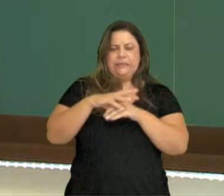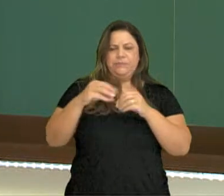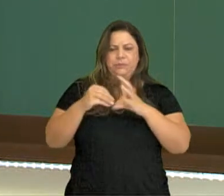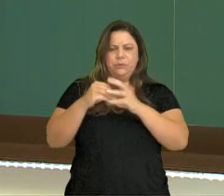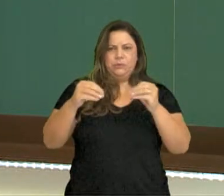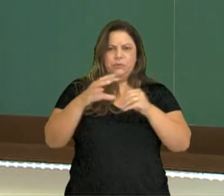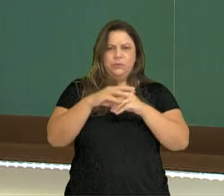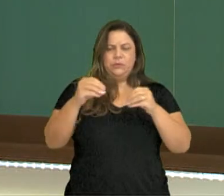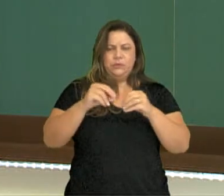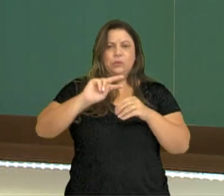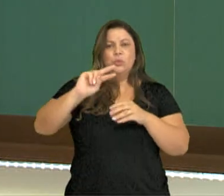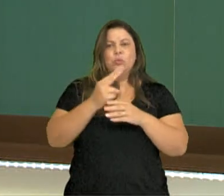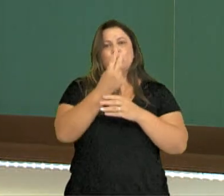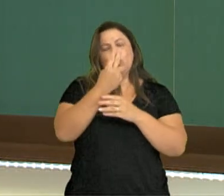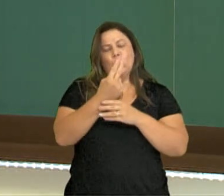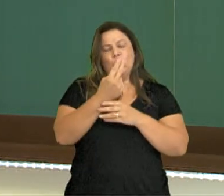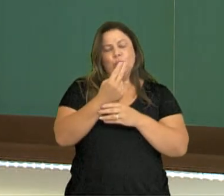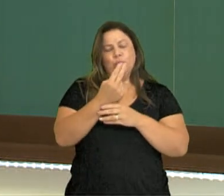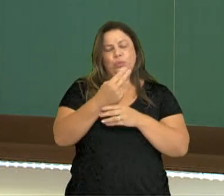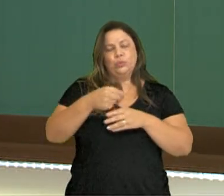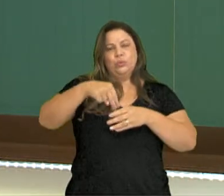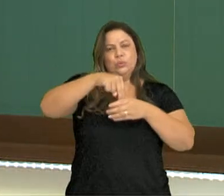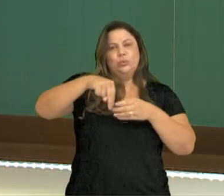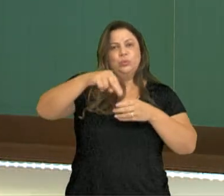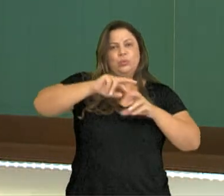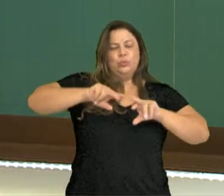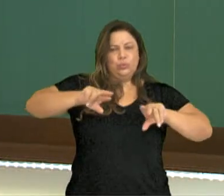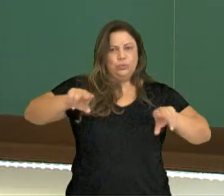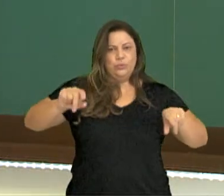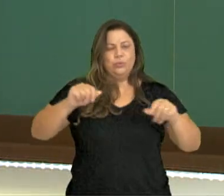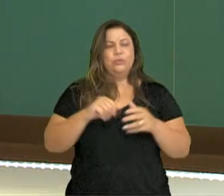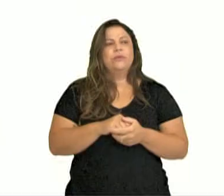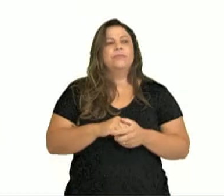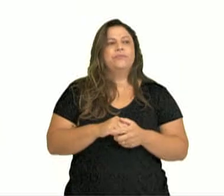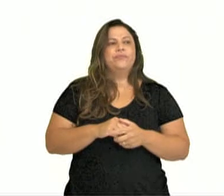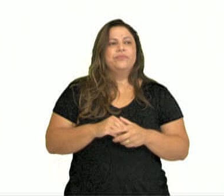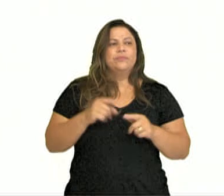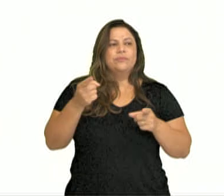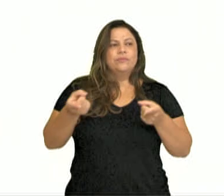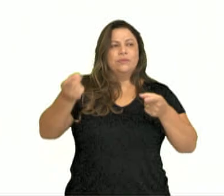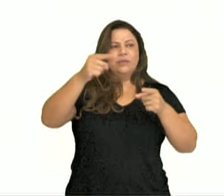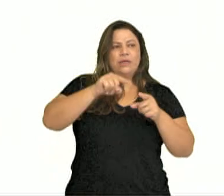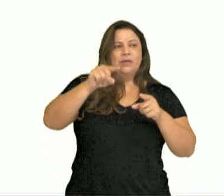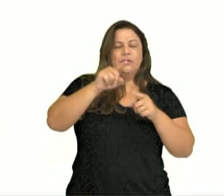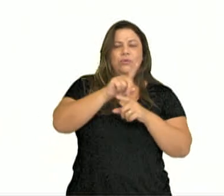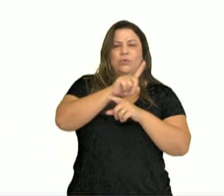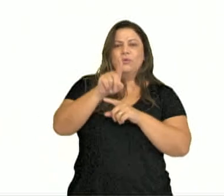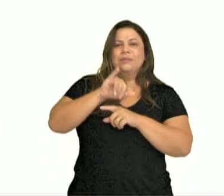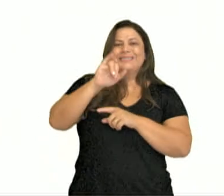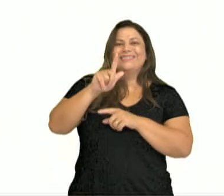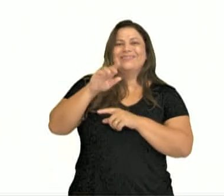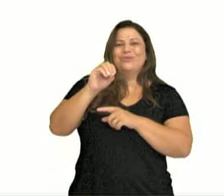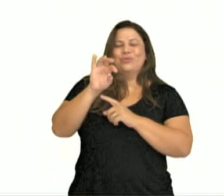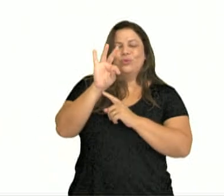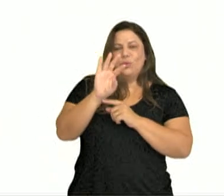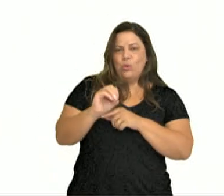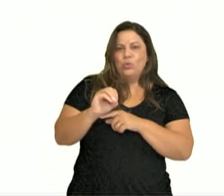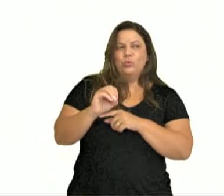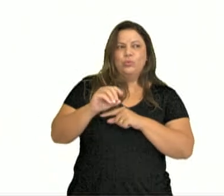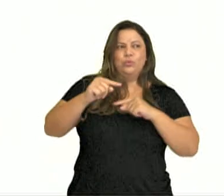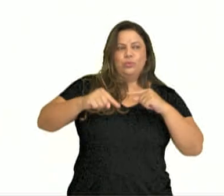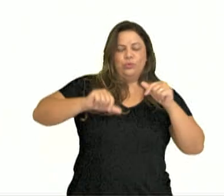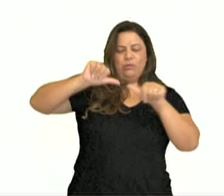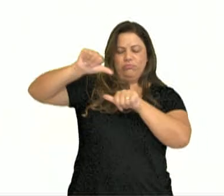quando os dois núcleos, acabam se fundindo, então gera um zigoto 2N, certo? E a partir disso, sofre